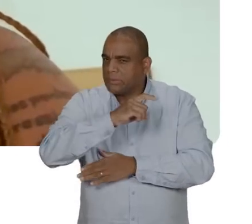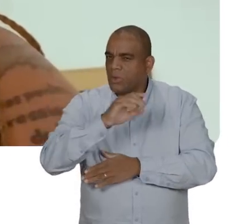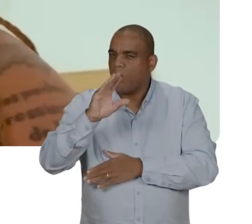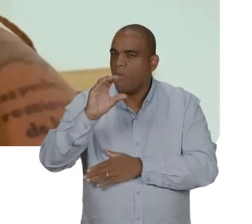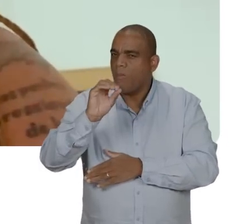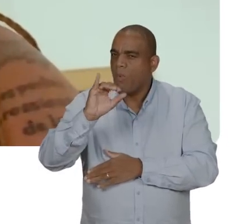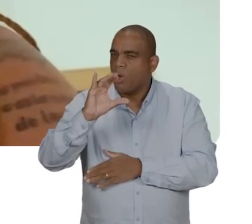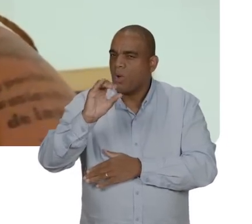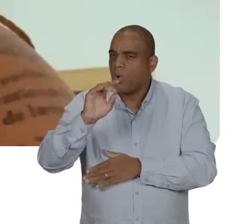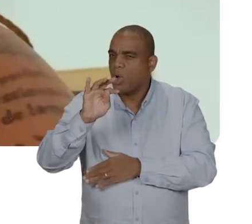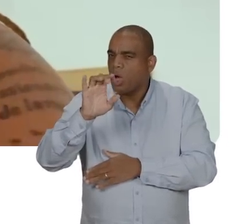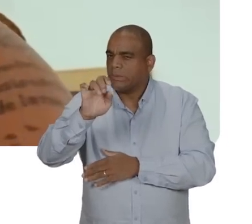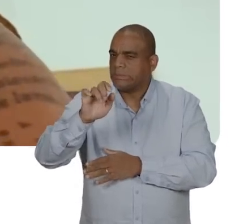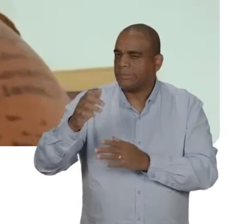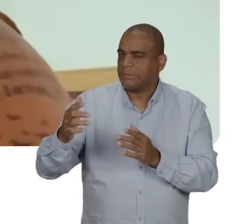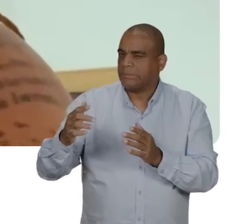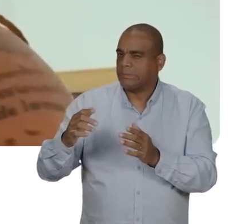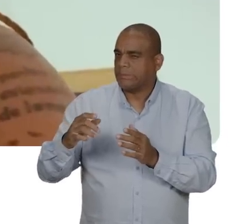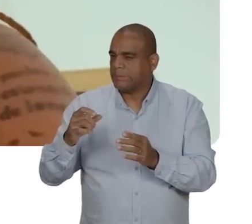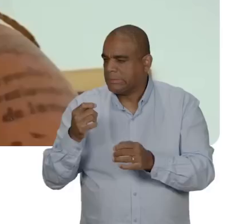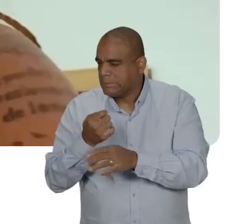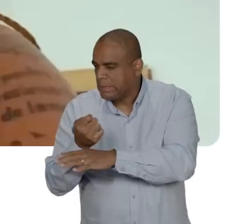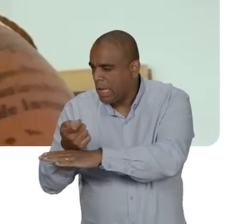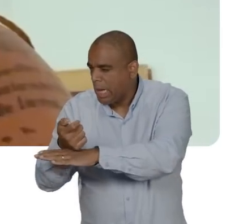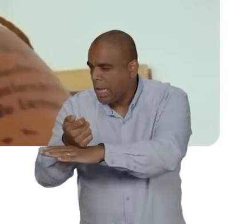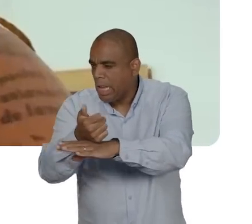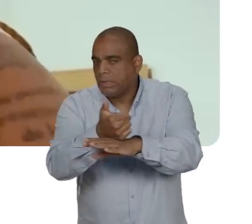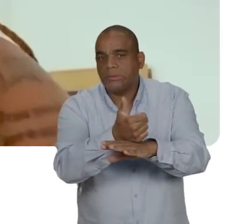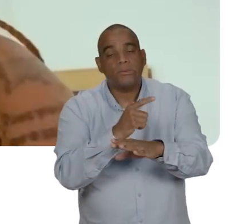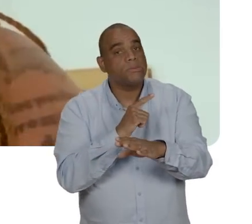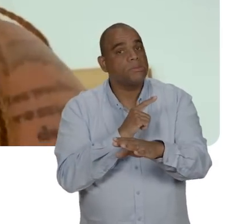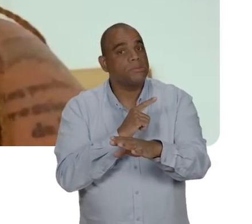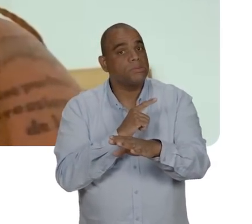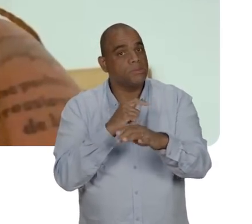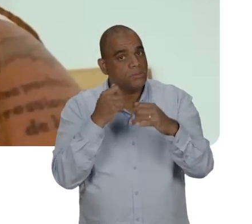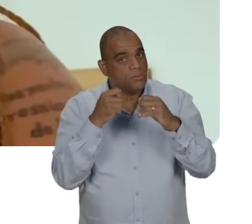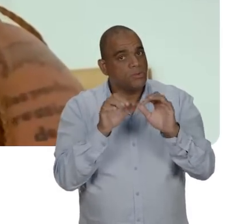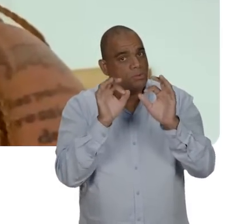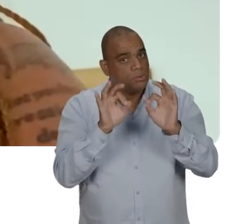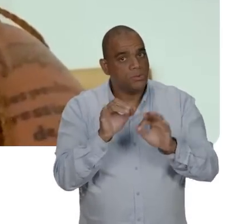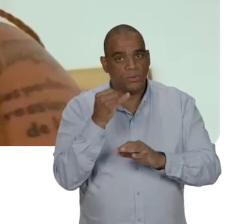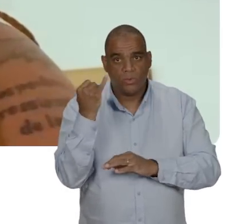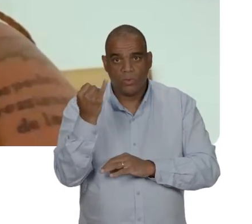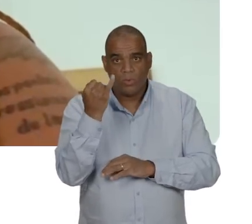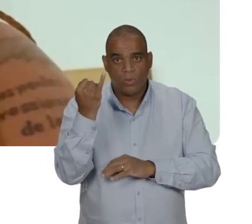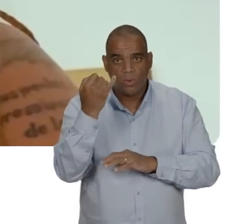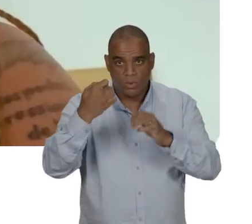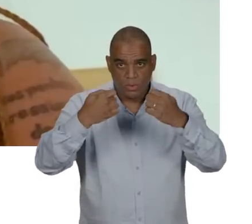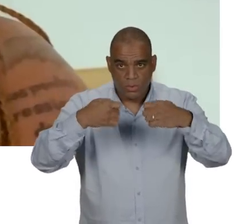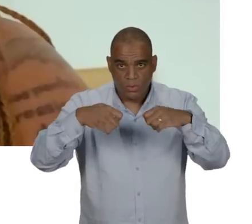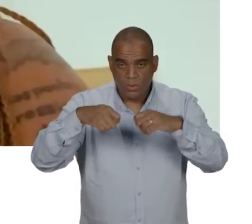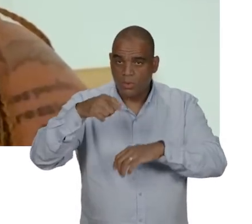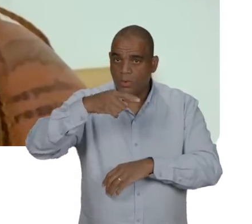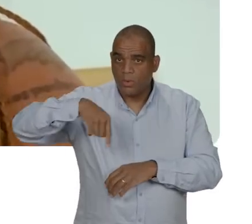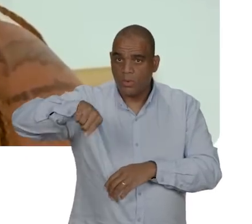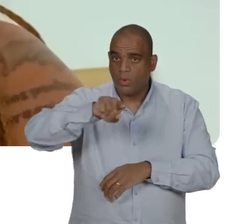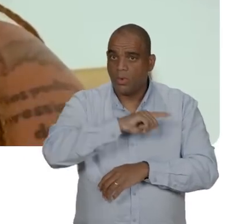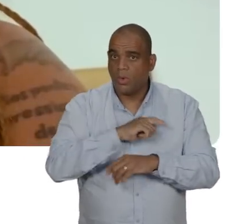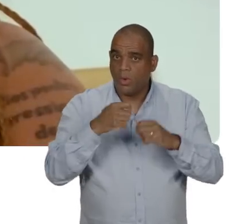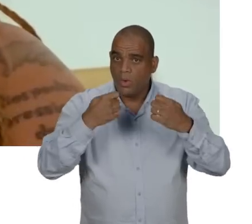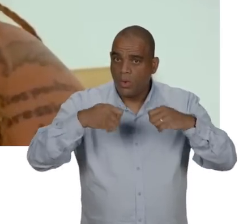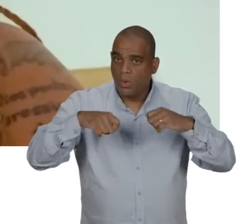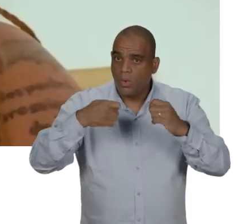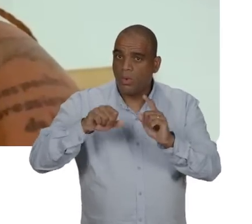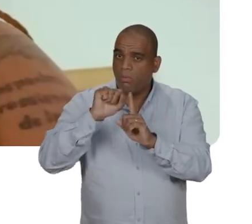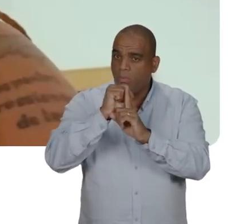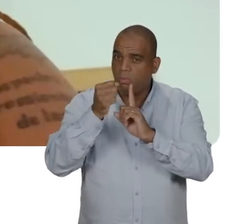esbarra com a realidade do boicote a essas candidaturas, a essas mulheres. Acho que é muito importante a gente falar aqui da necessidade